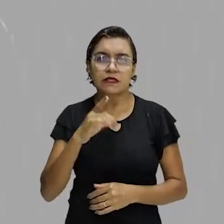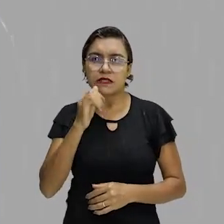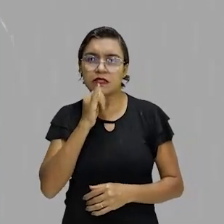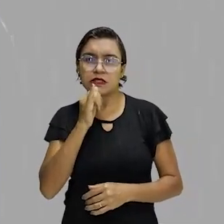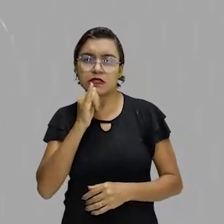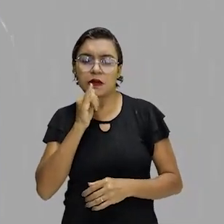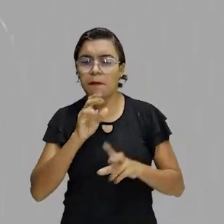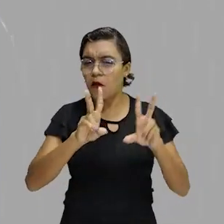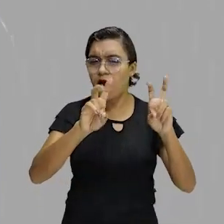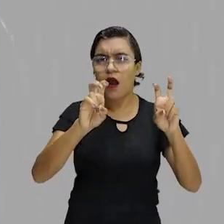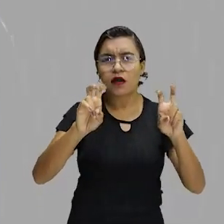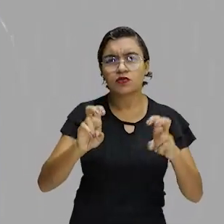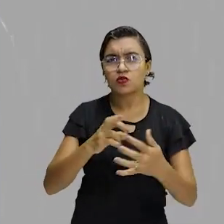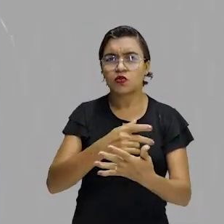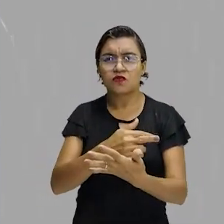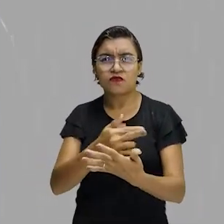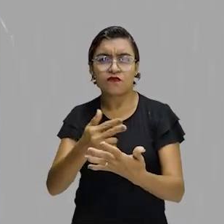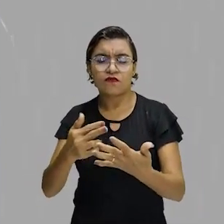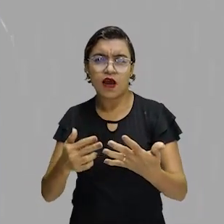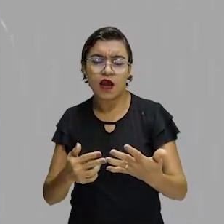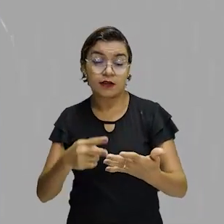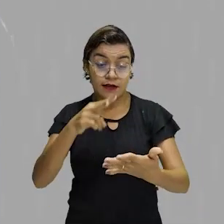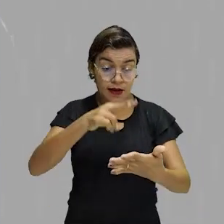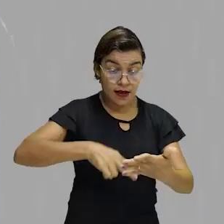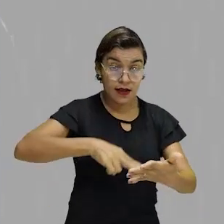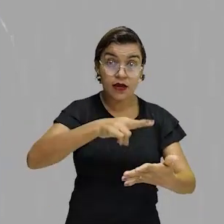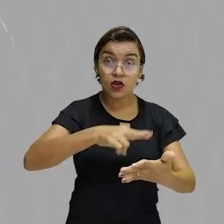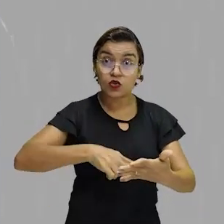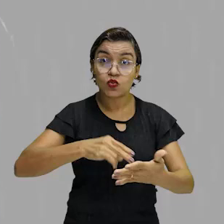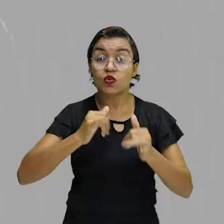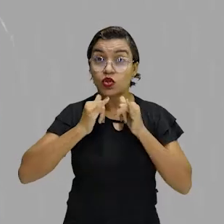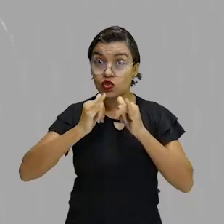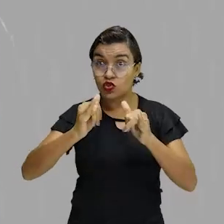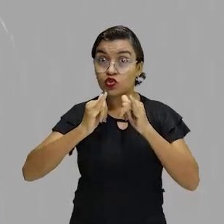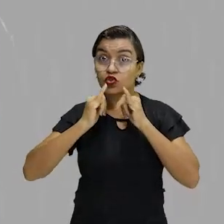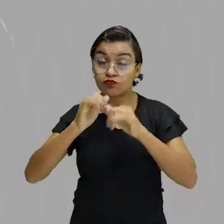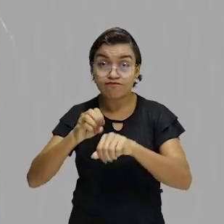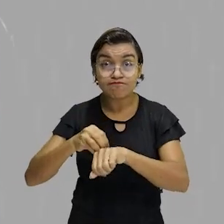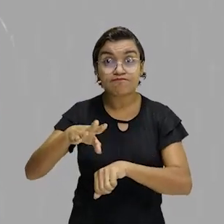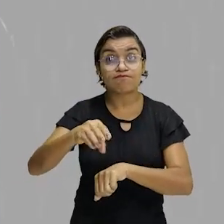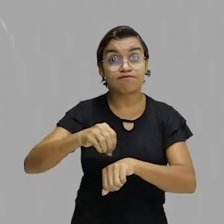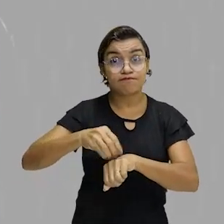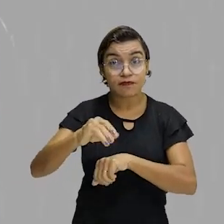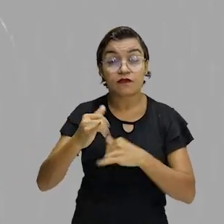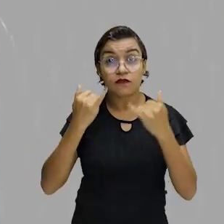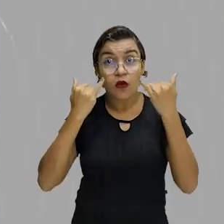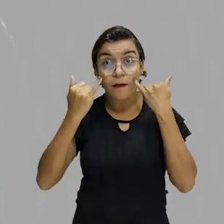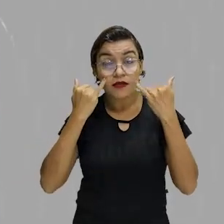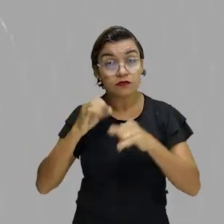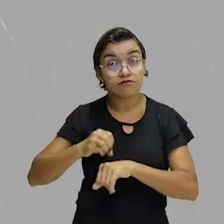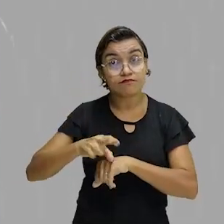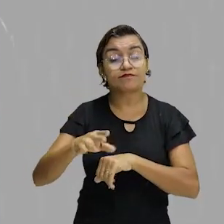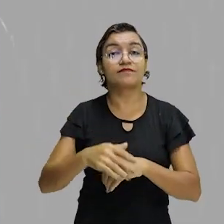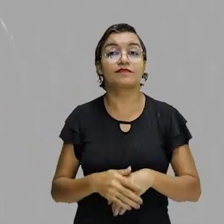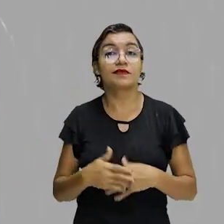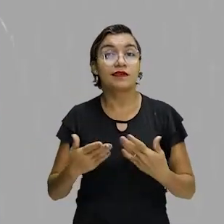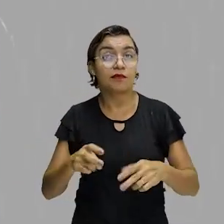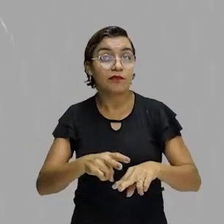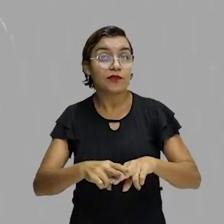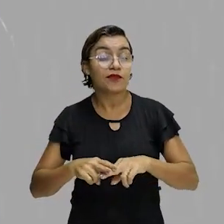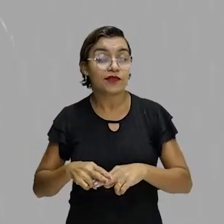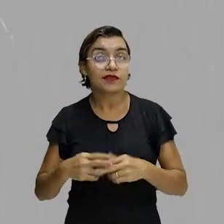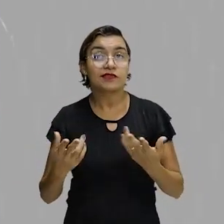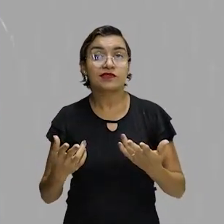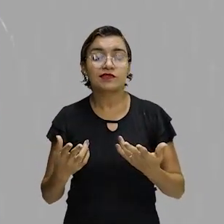nos assuntos, ou de leitura de notícias, de compartilhamento de informações. E aí por isso que, de